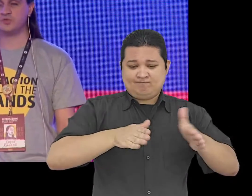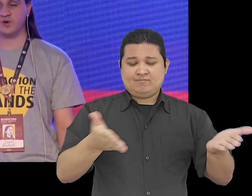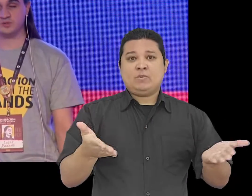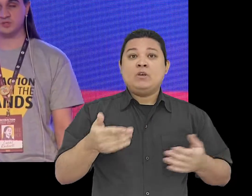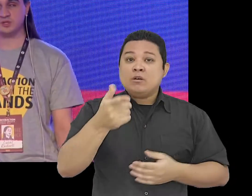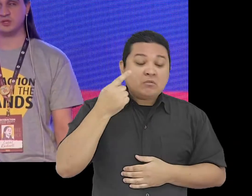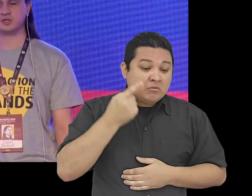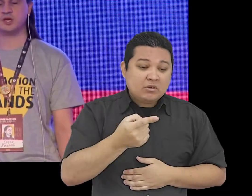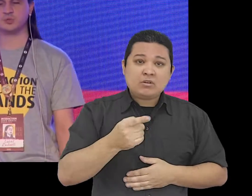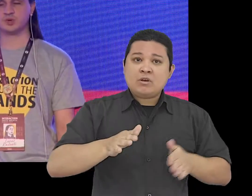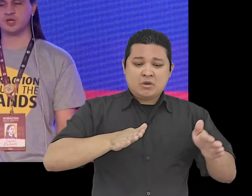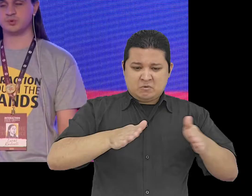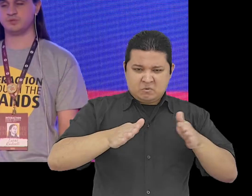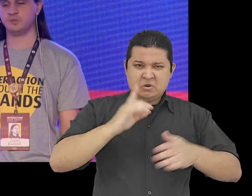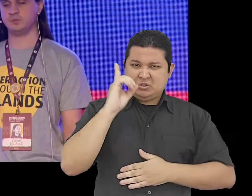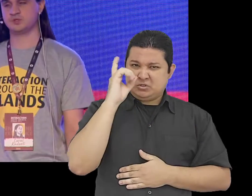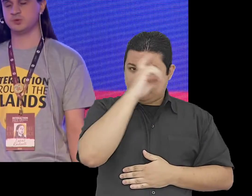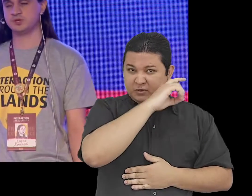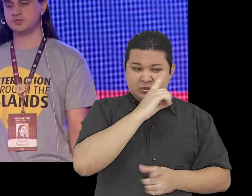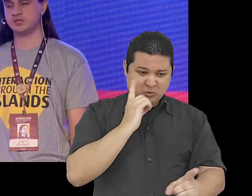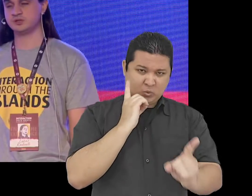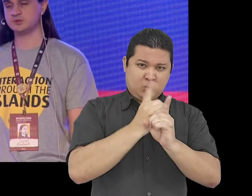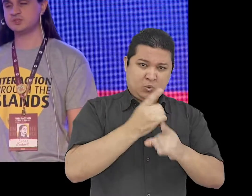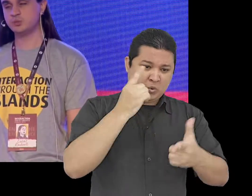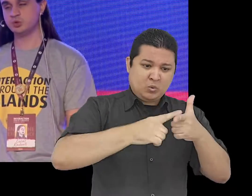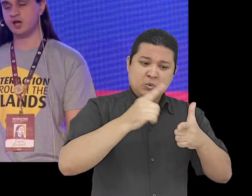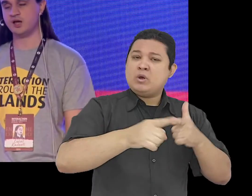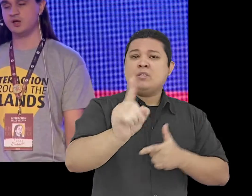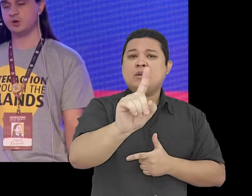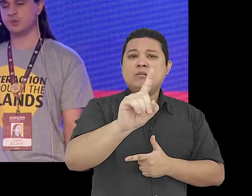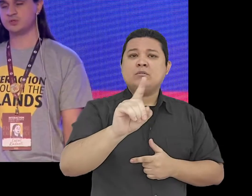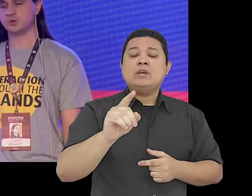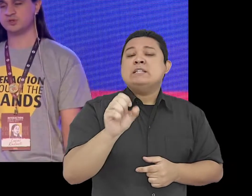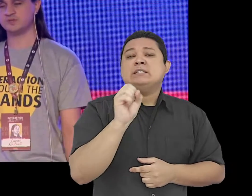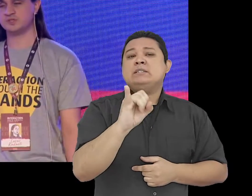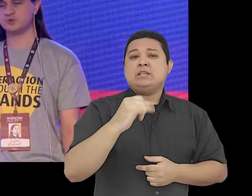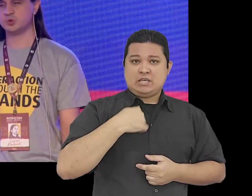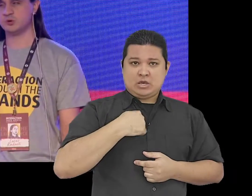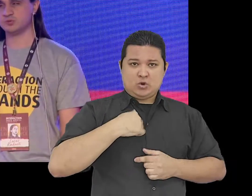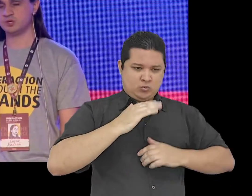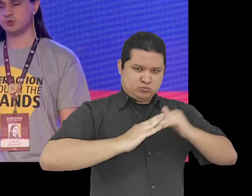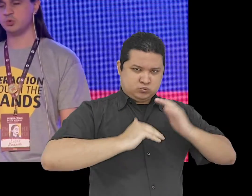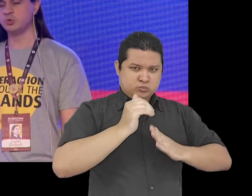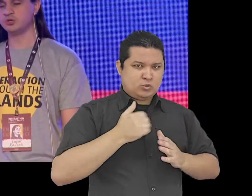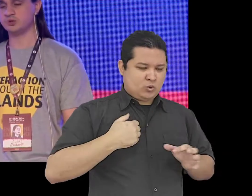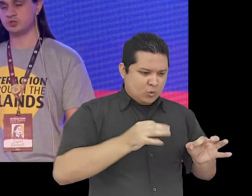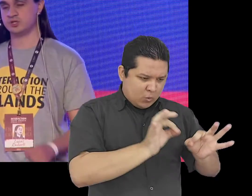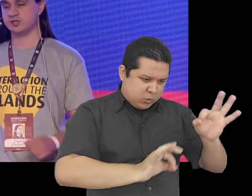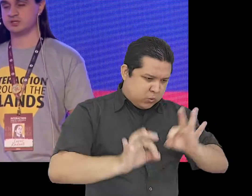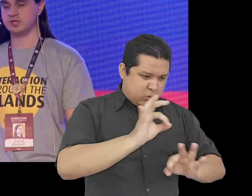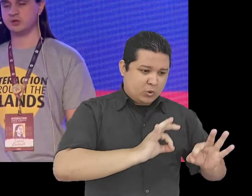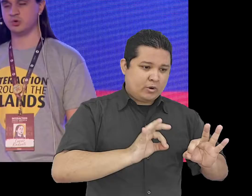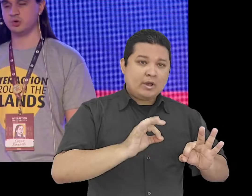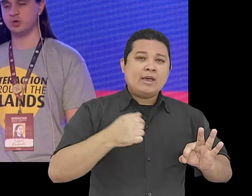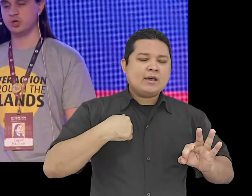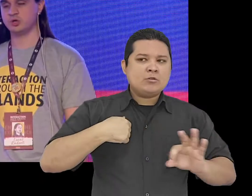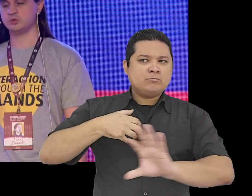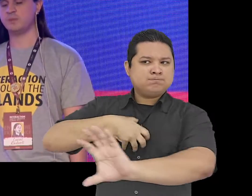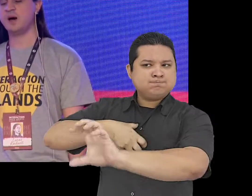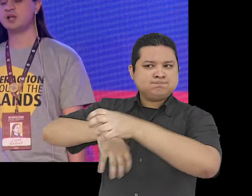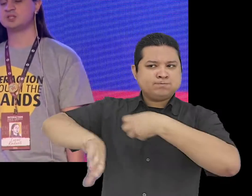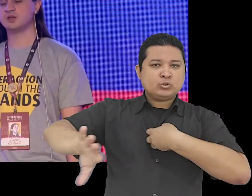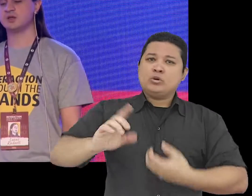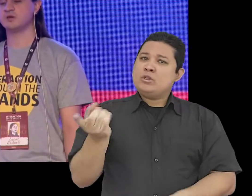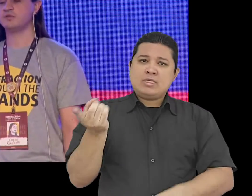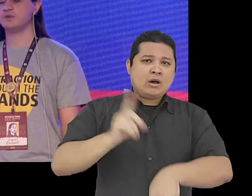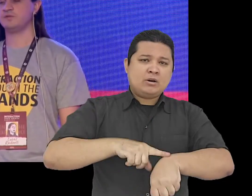de acessibilidade muito fácil de ser detectado. Por quê? Porque uma pessoa que estaria tentando simular uma pessoa com deficiência visual usando um leitor de telas lá